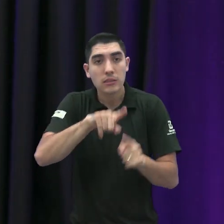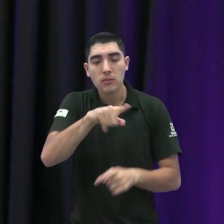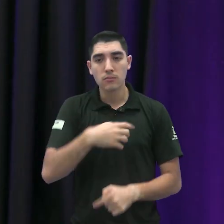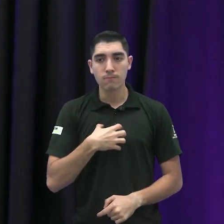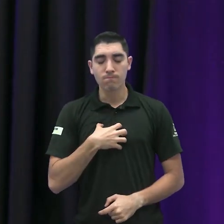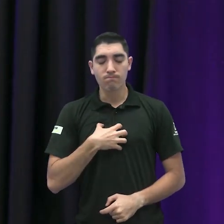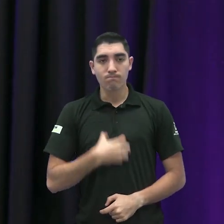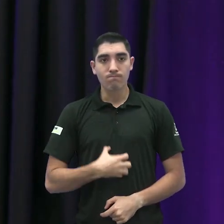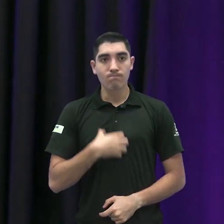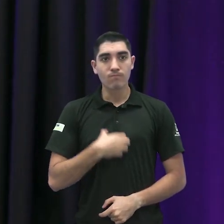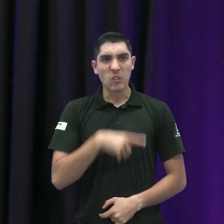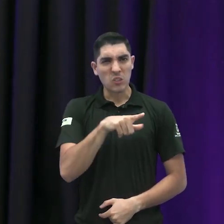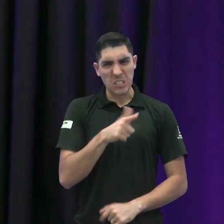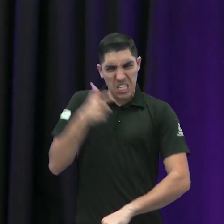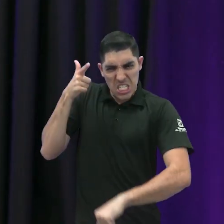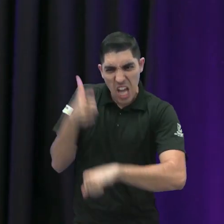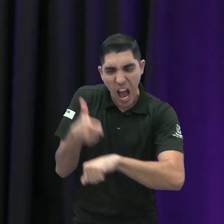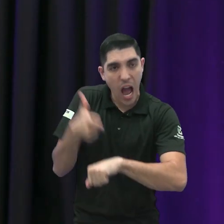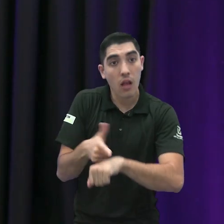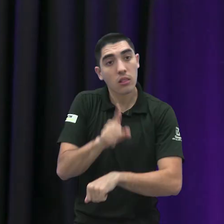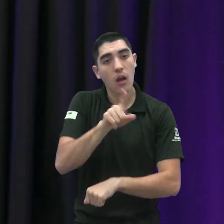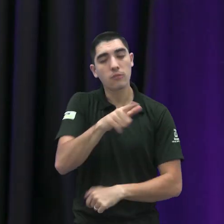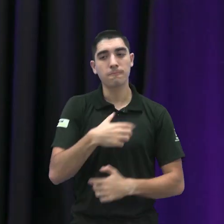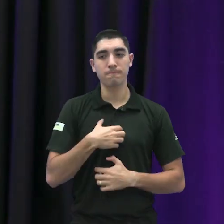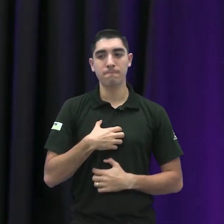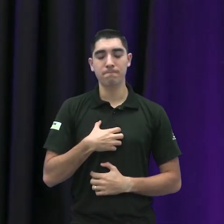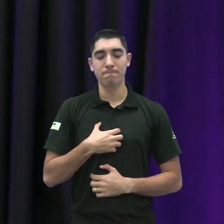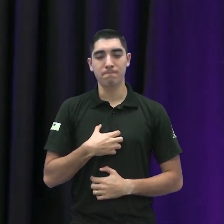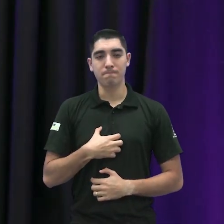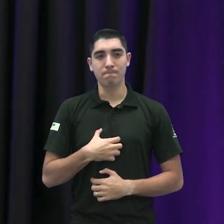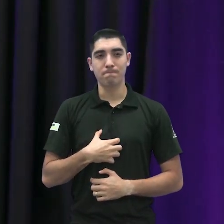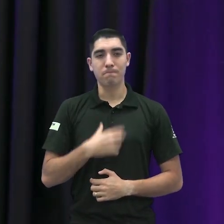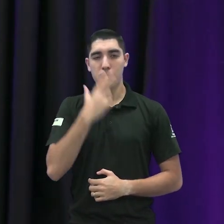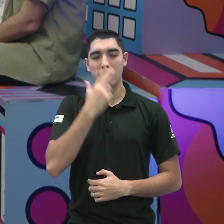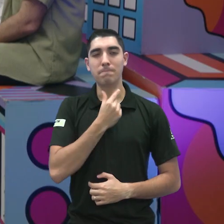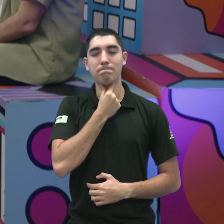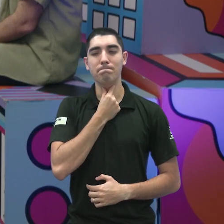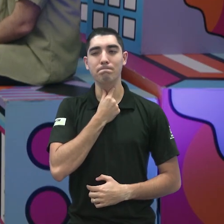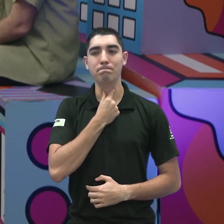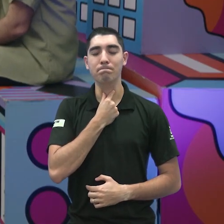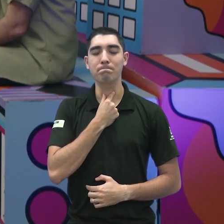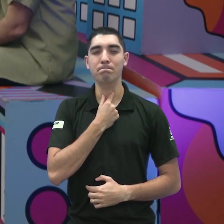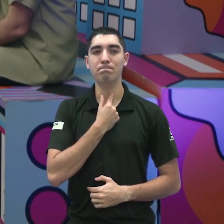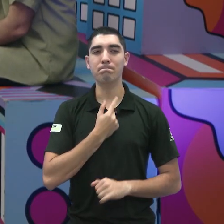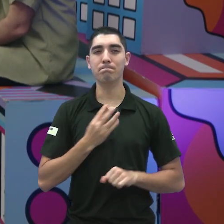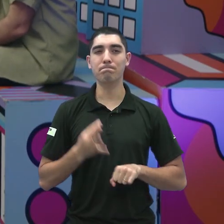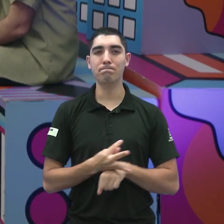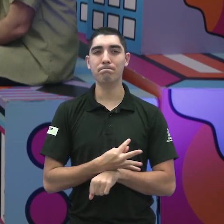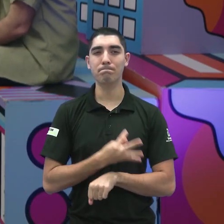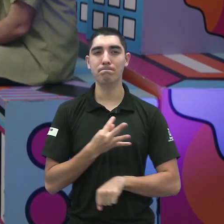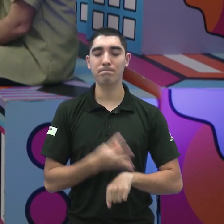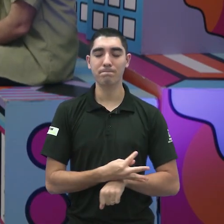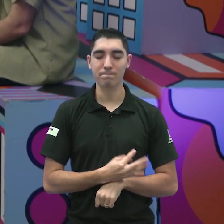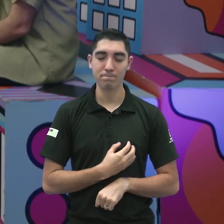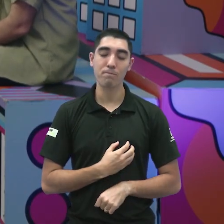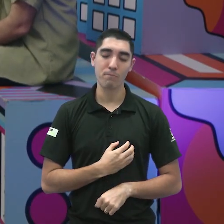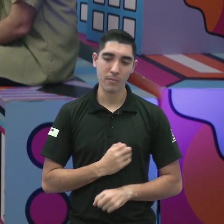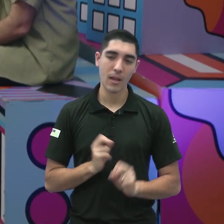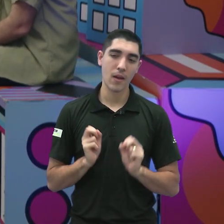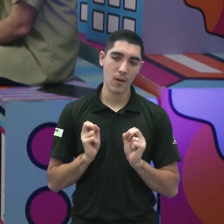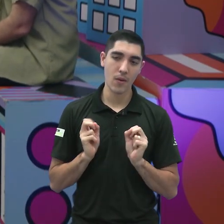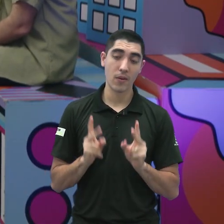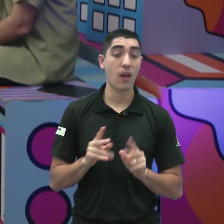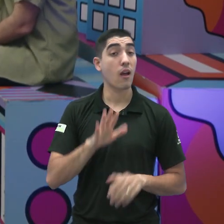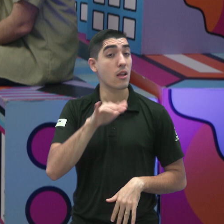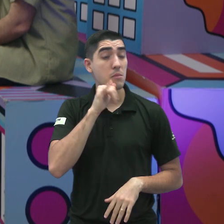essa criança a contar a verdade. E ela sabe que isso vai trazer mais segurança, mesmo que doa. Independente do que for. Às vezes a gente vai